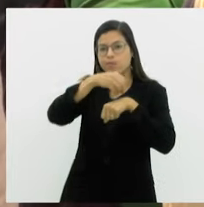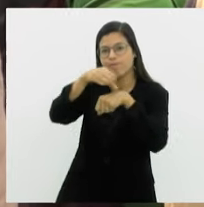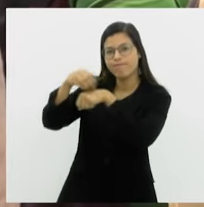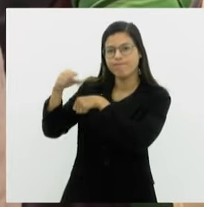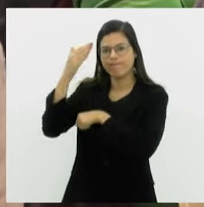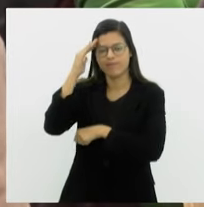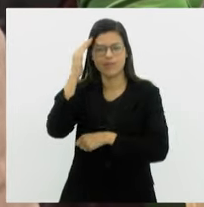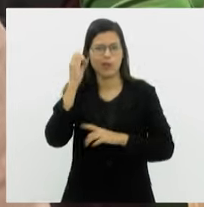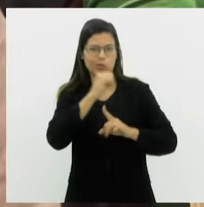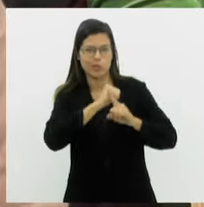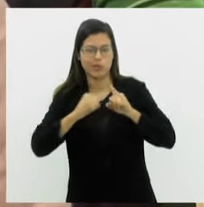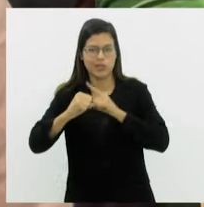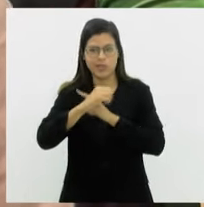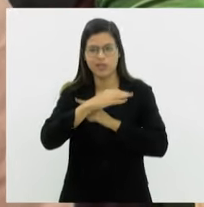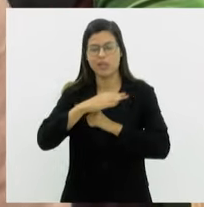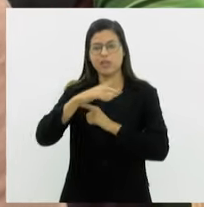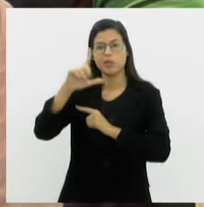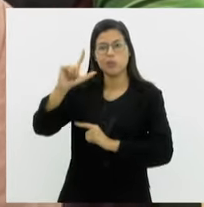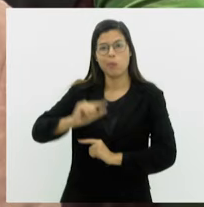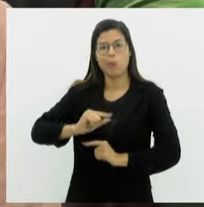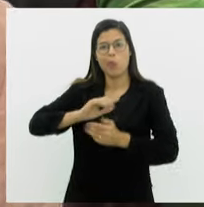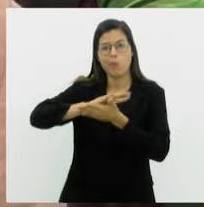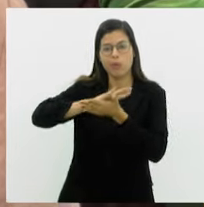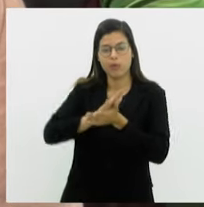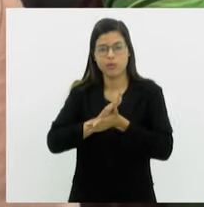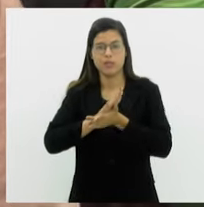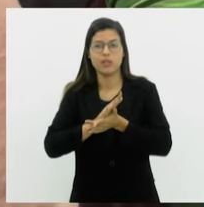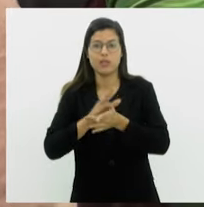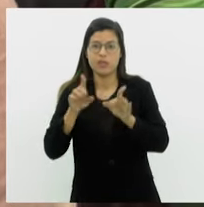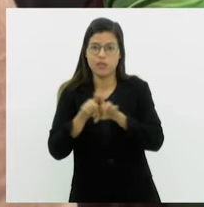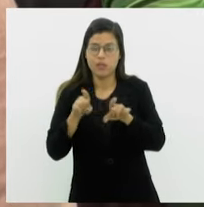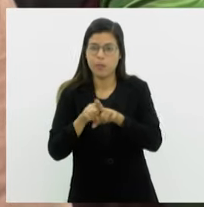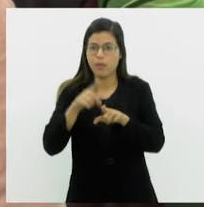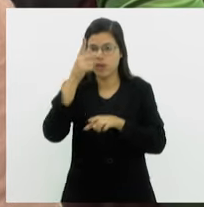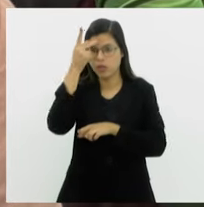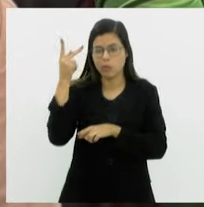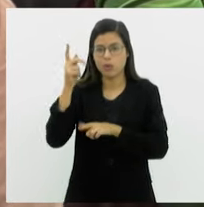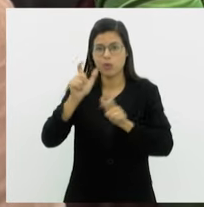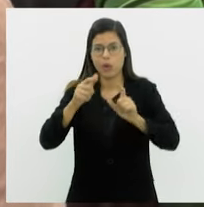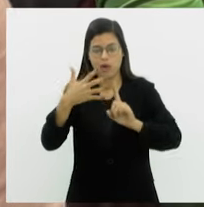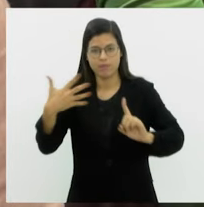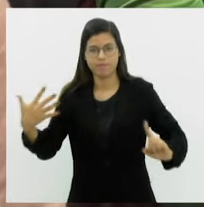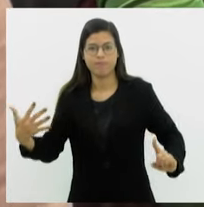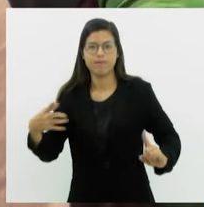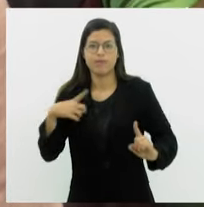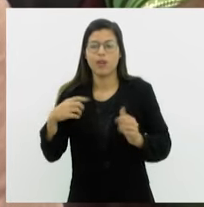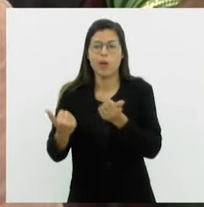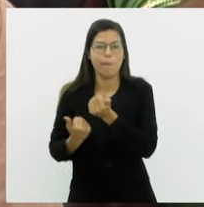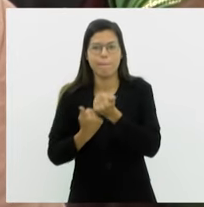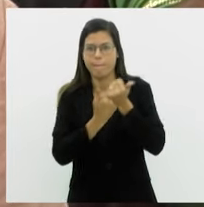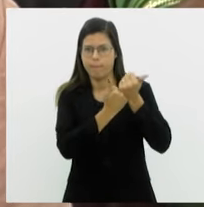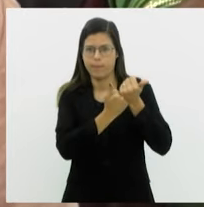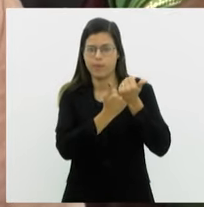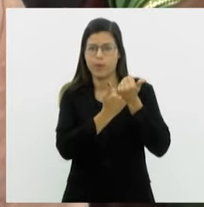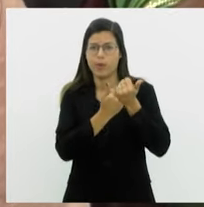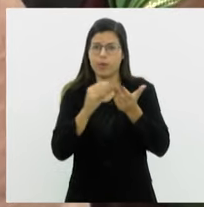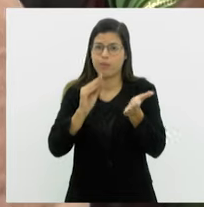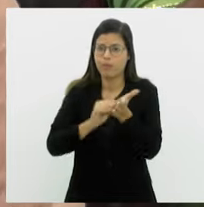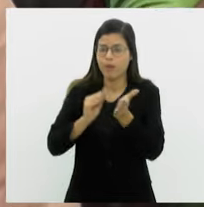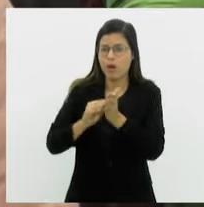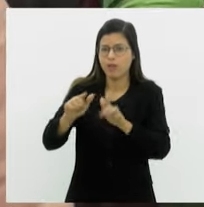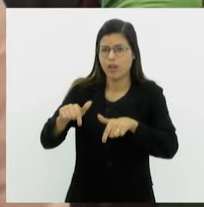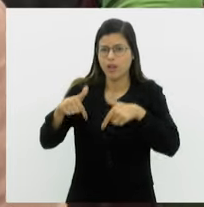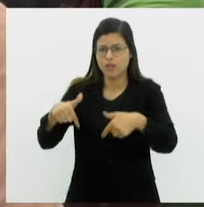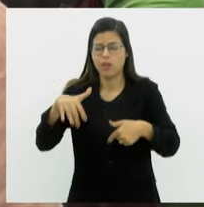para diminuir o preconceito e para que as vítimas também possam ter um maior tipo de suporte. Ainda falta ação concreta no